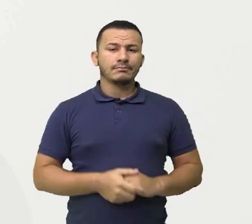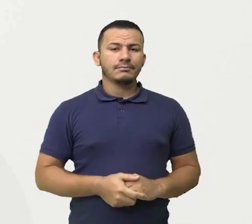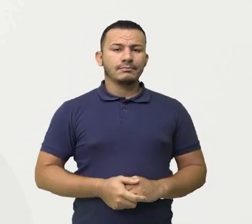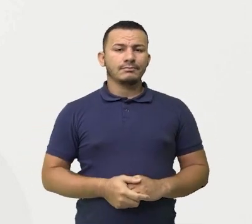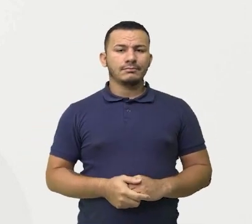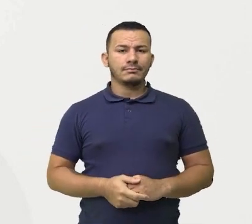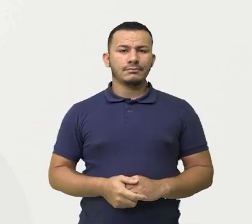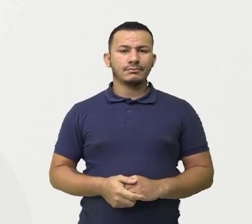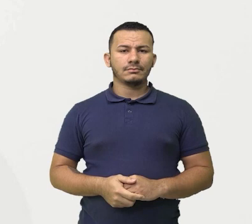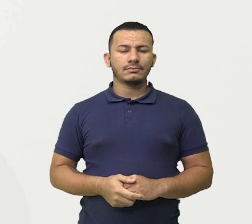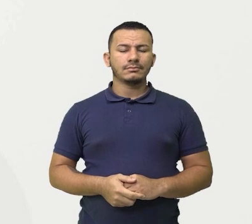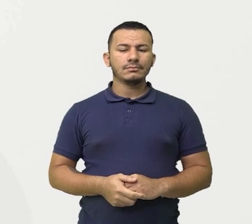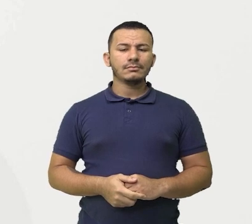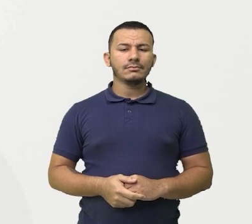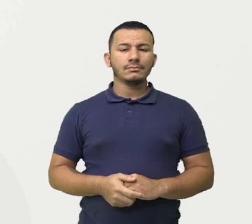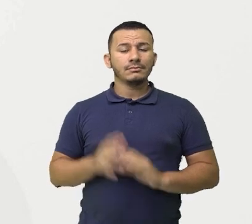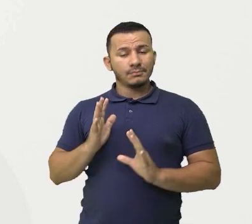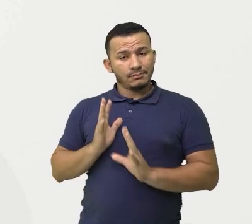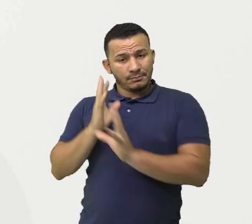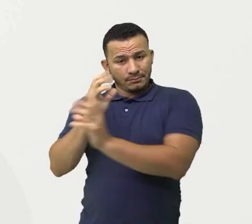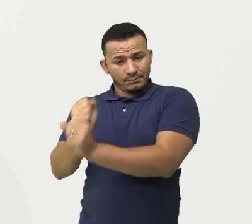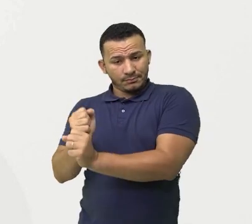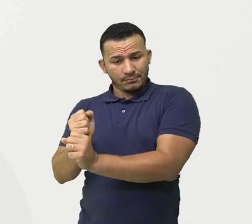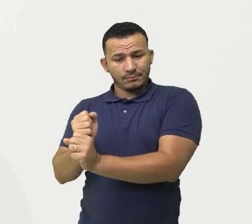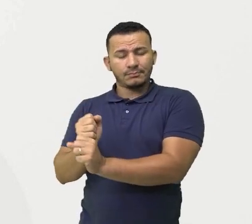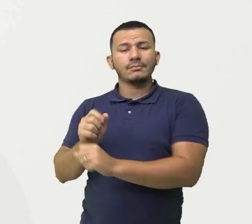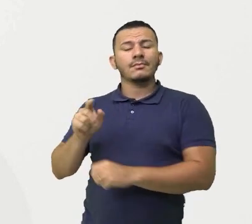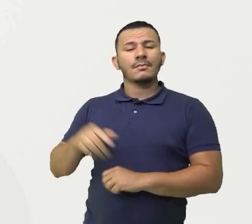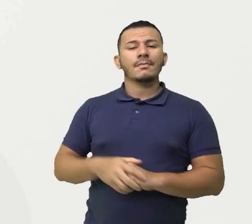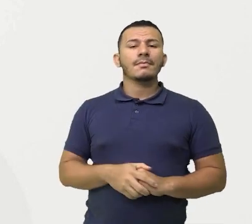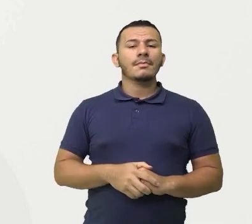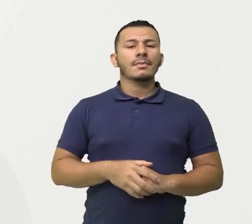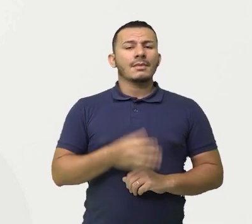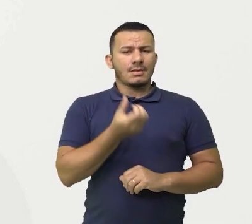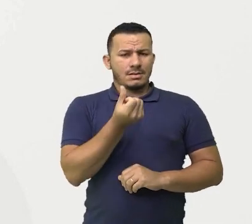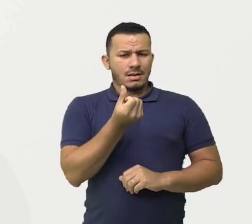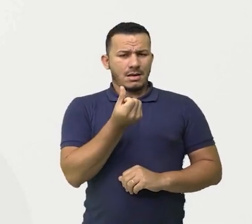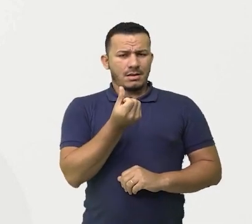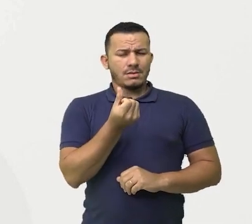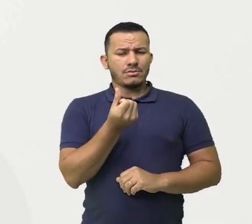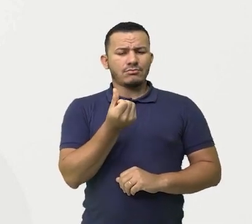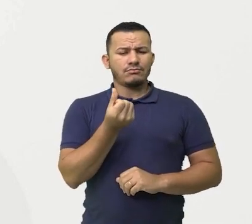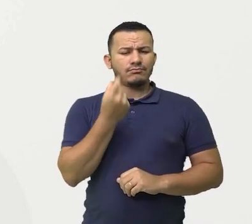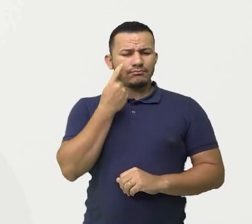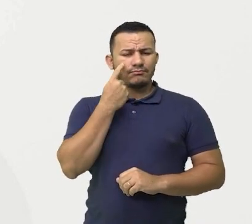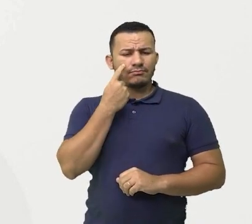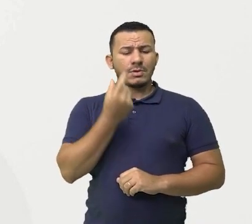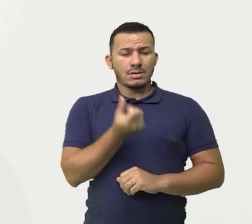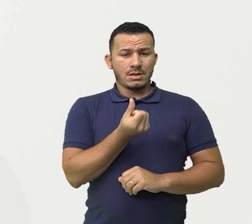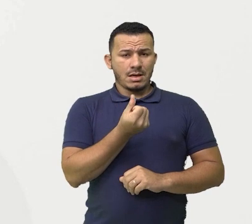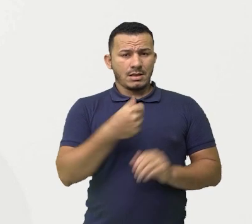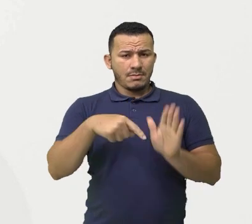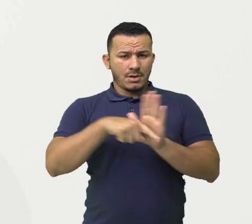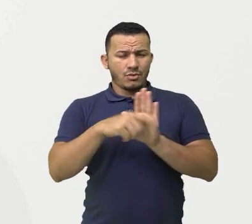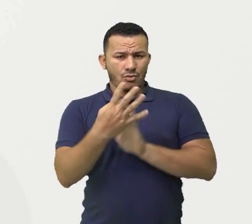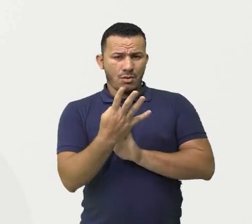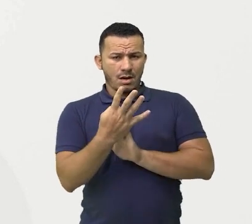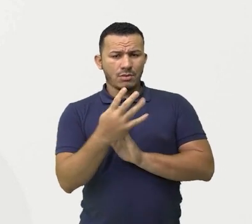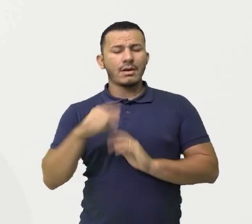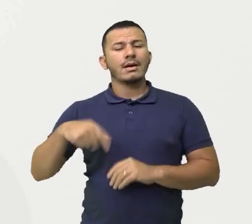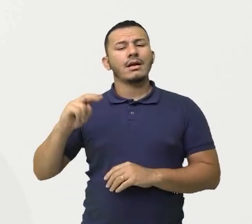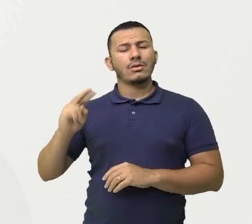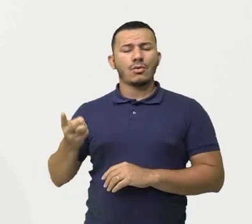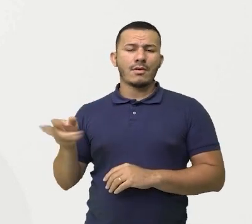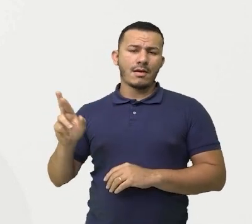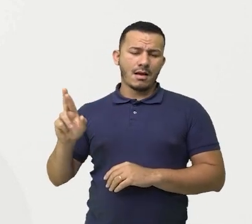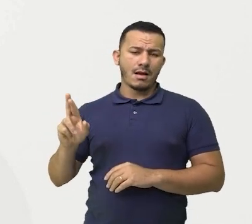menos o custo. E é igual a 6 menos 4, que é R$ 2,00. Então, se for vendido 4